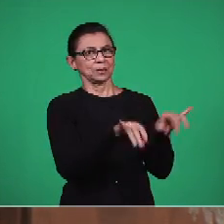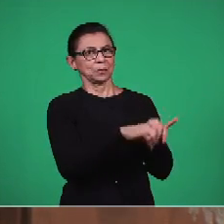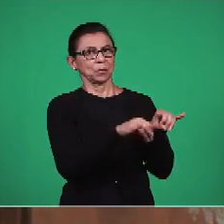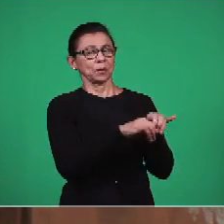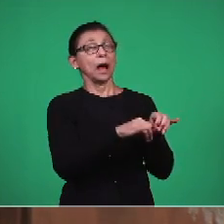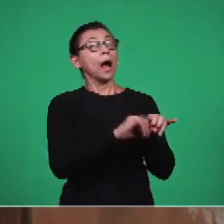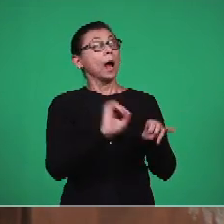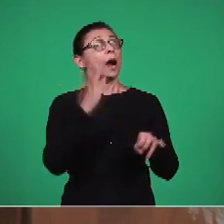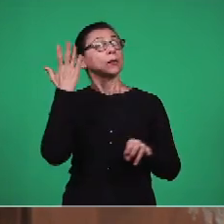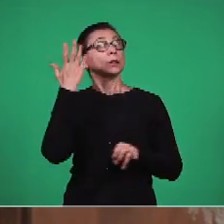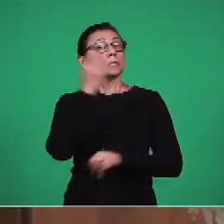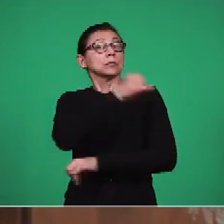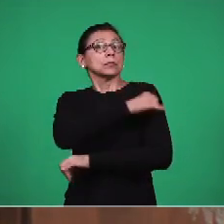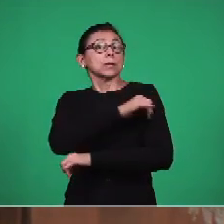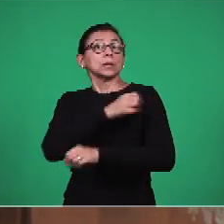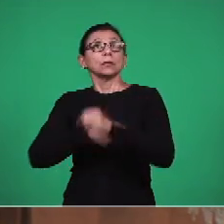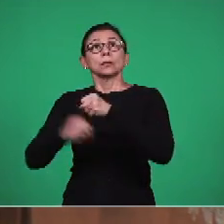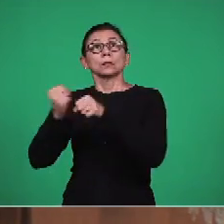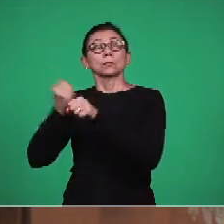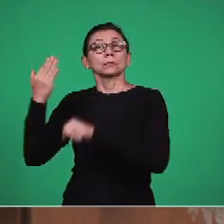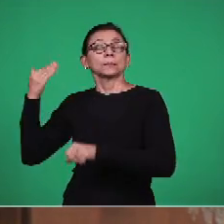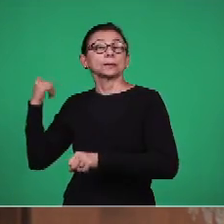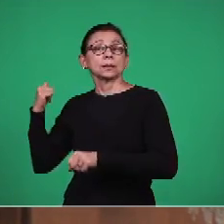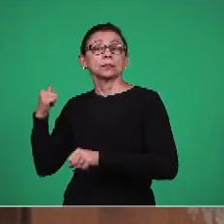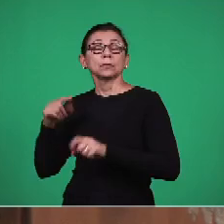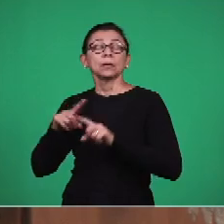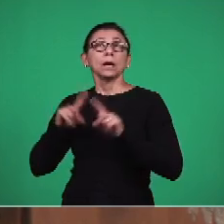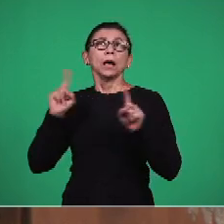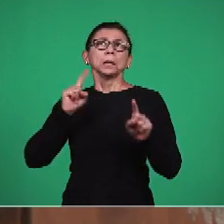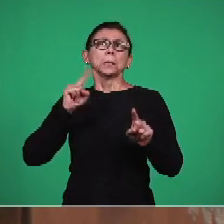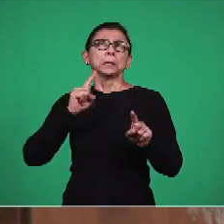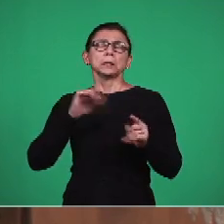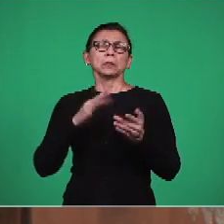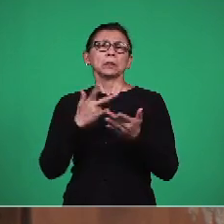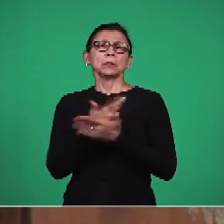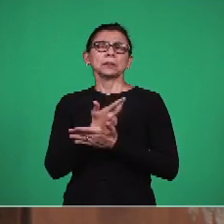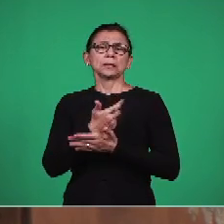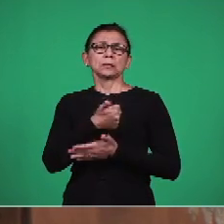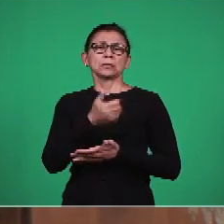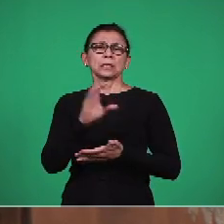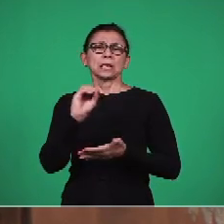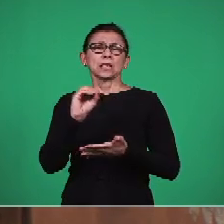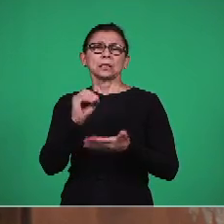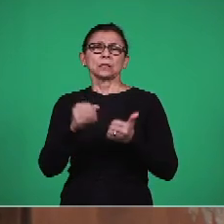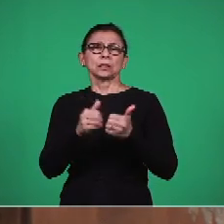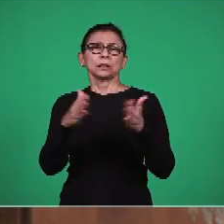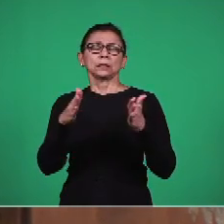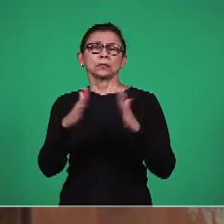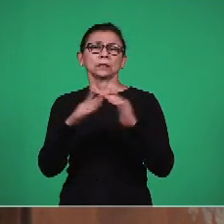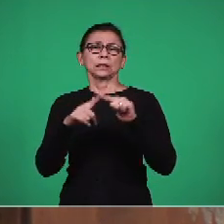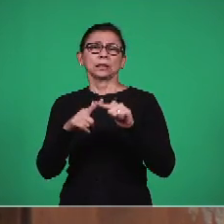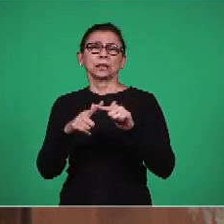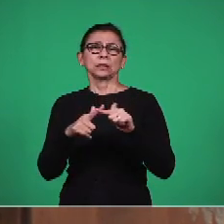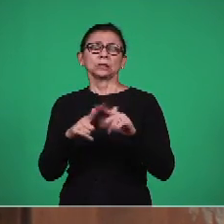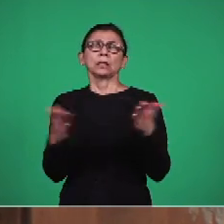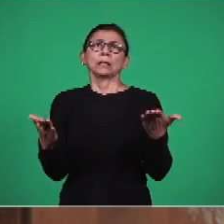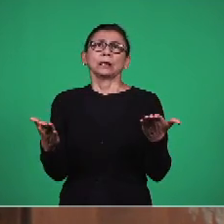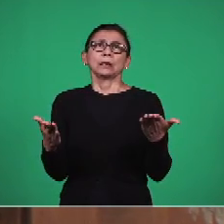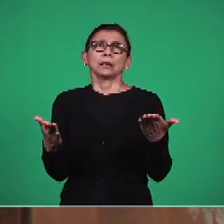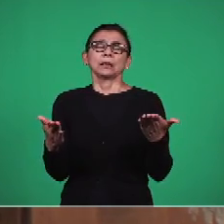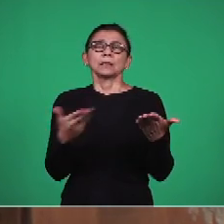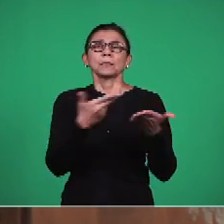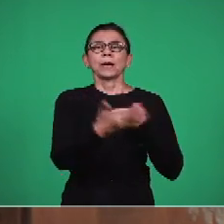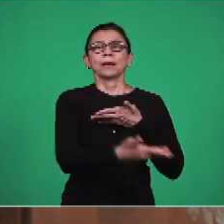lá no primeiro período da igreja, nos primeiros 100 anos, ele vai só falar bobagem, porque não tem revelação. Mas quando a